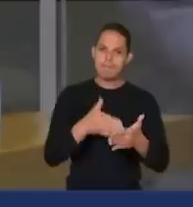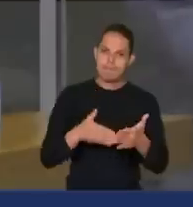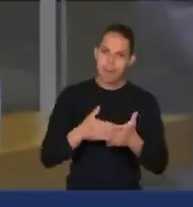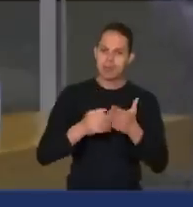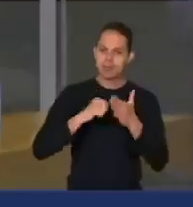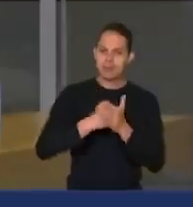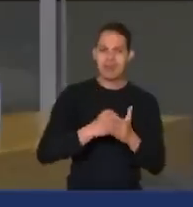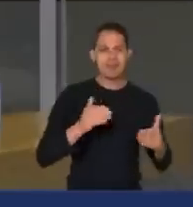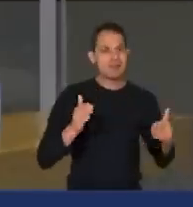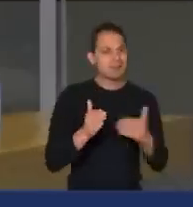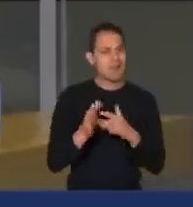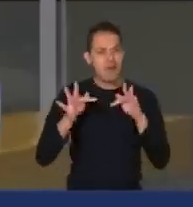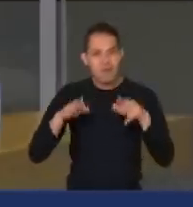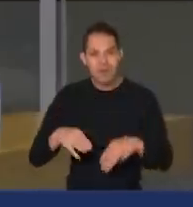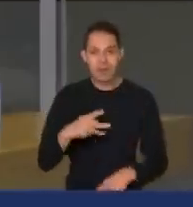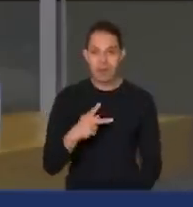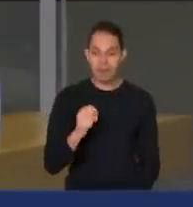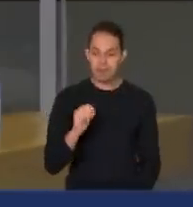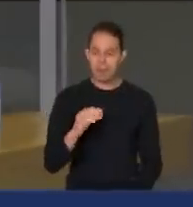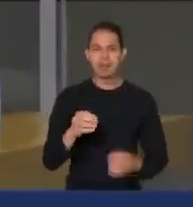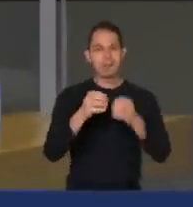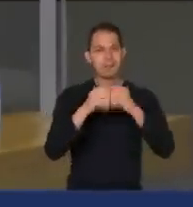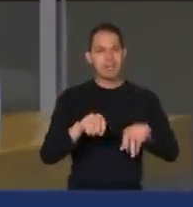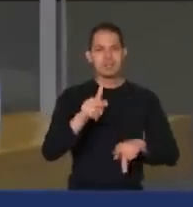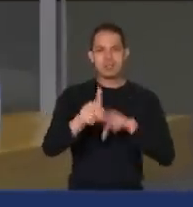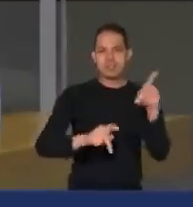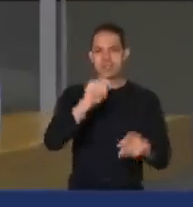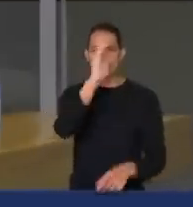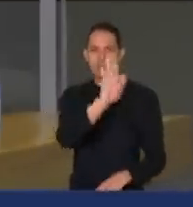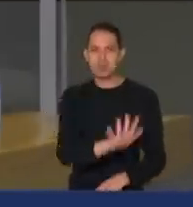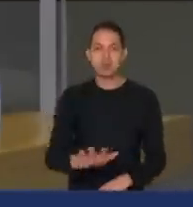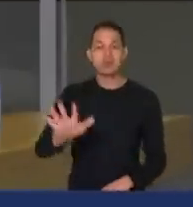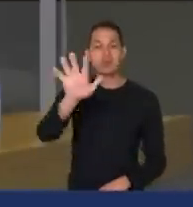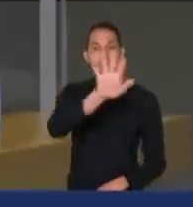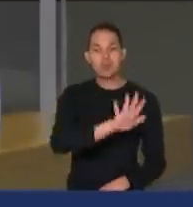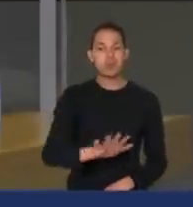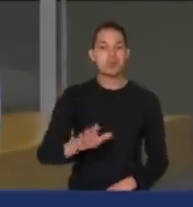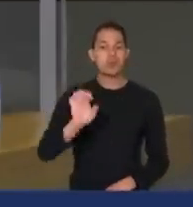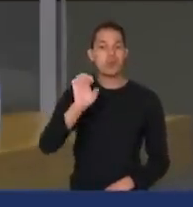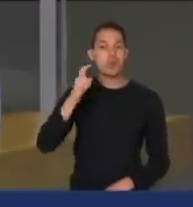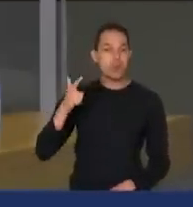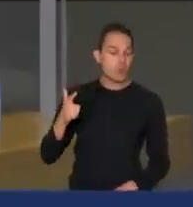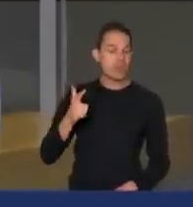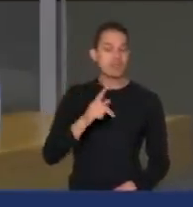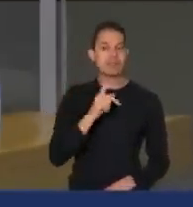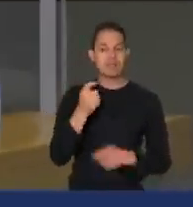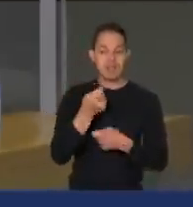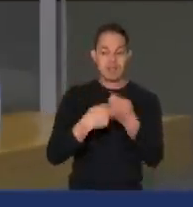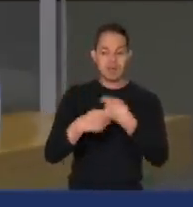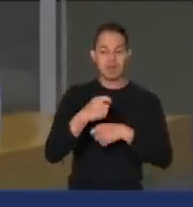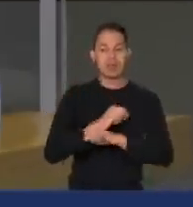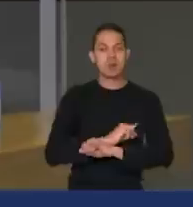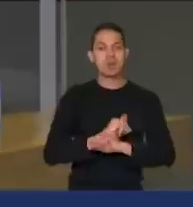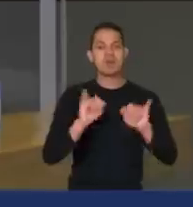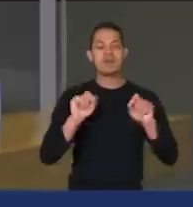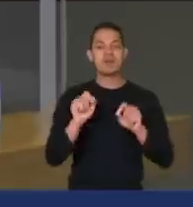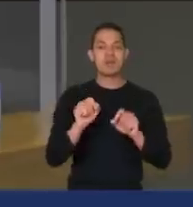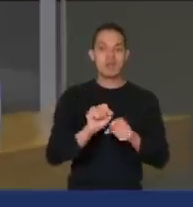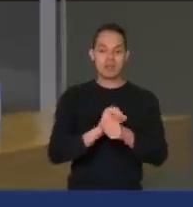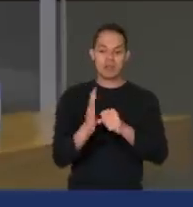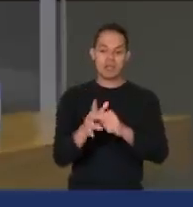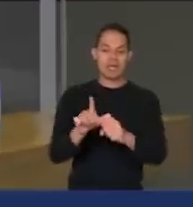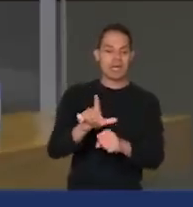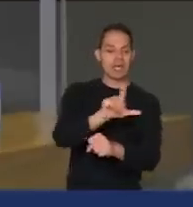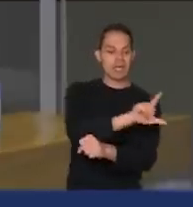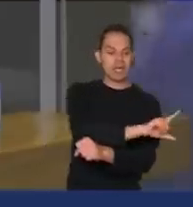final essa PEC que traz prejuízo a todos os brasileiros, enquanto o número 2 da economia, o Galípolo, dizia que antes da pandemia era coisa de